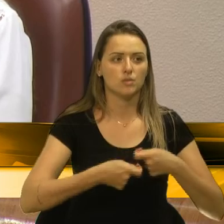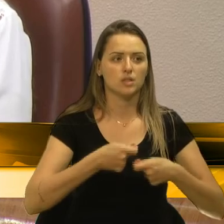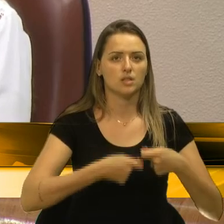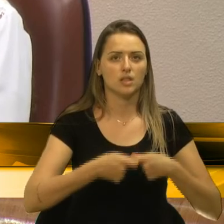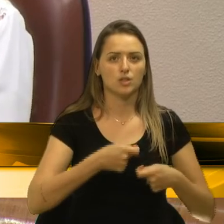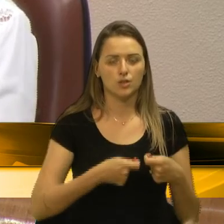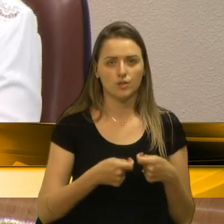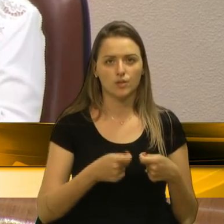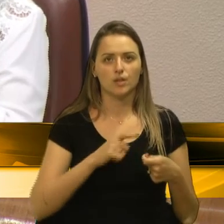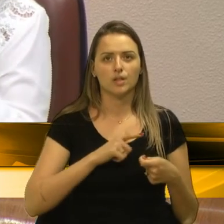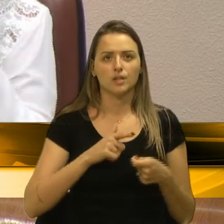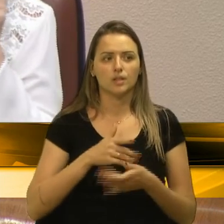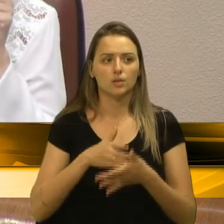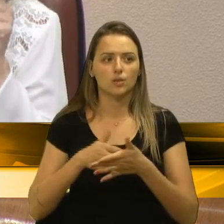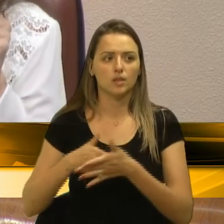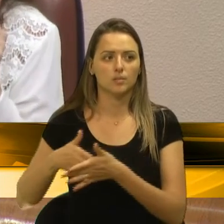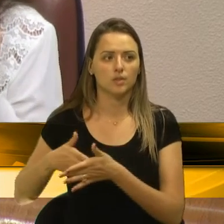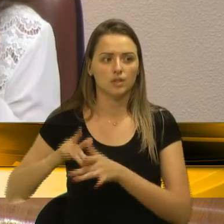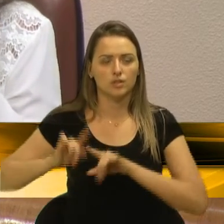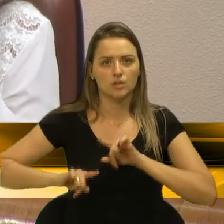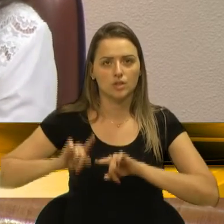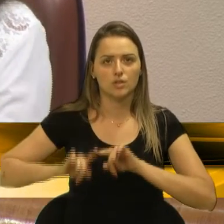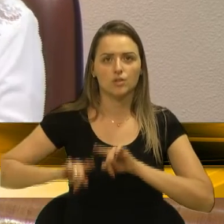sua atividade